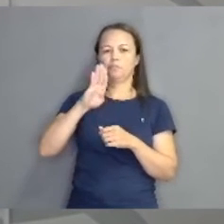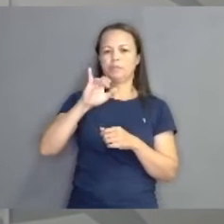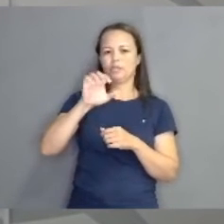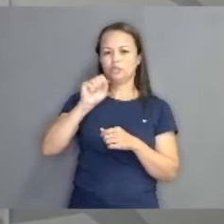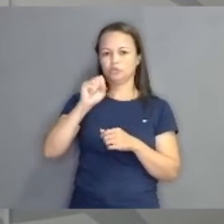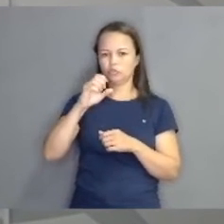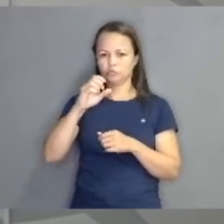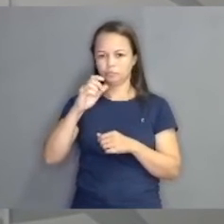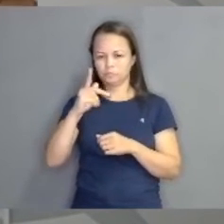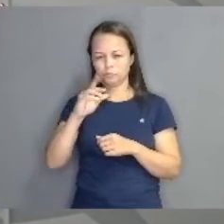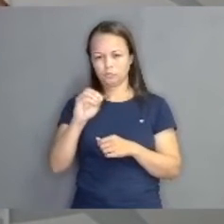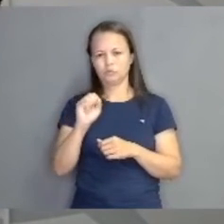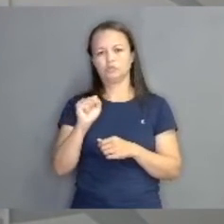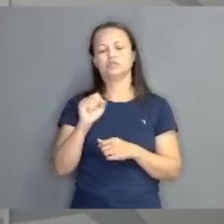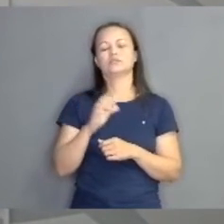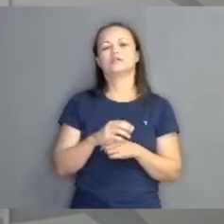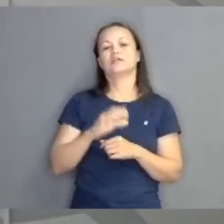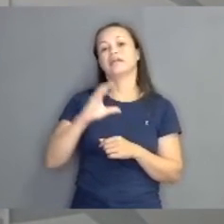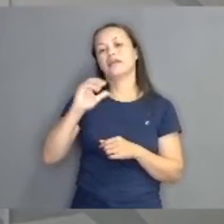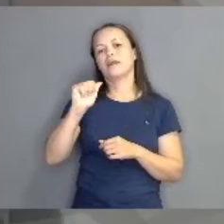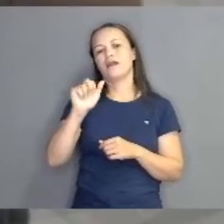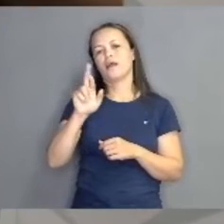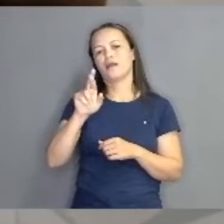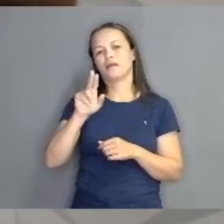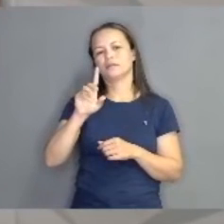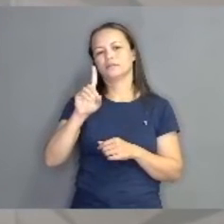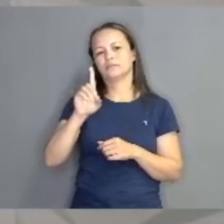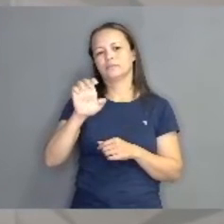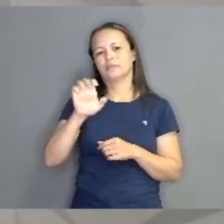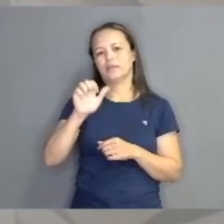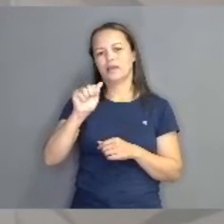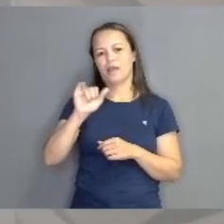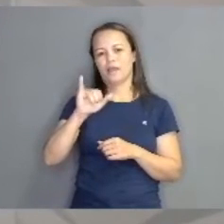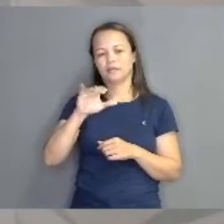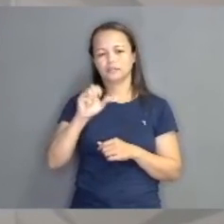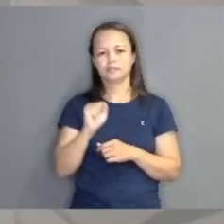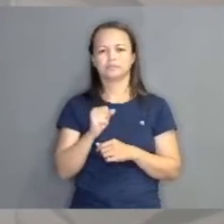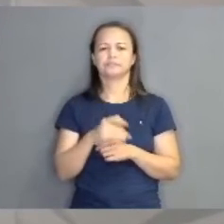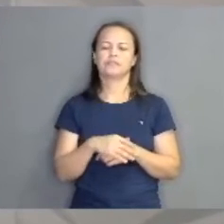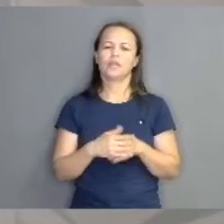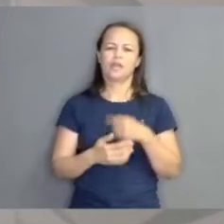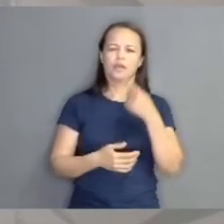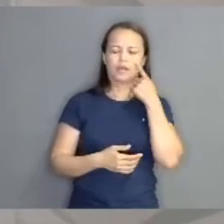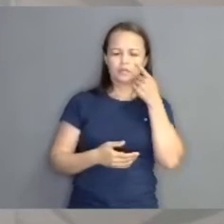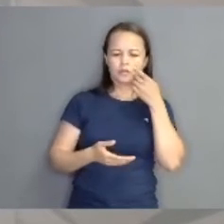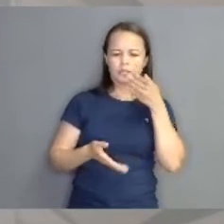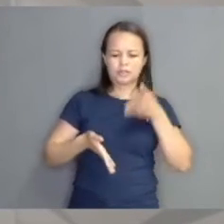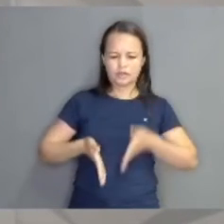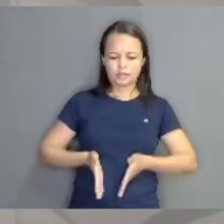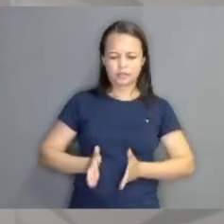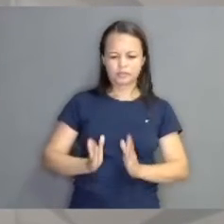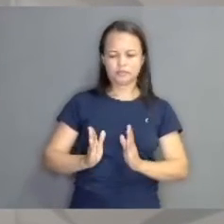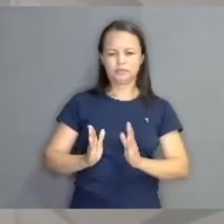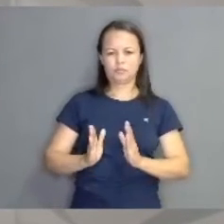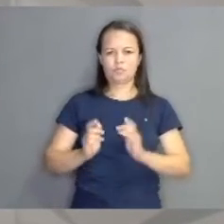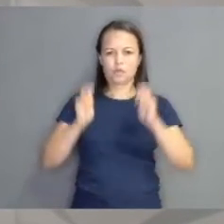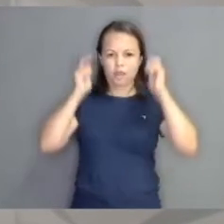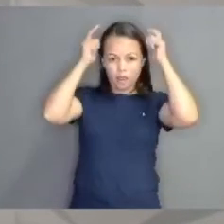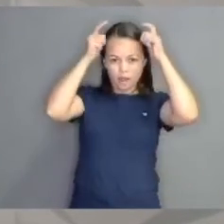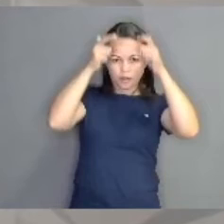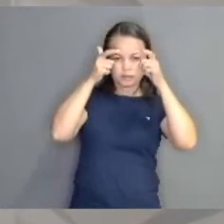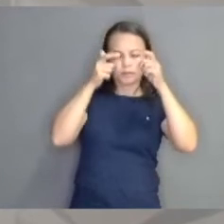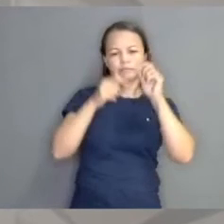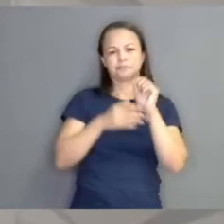né? Vimos também que teria nascido a rainha Elizabeth, tá